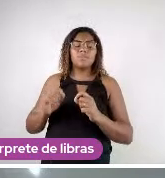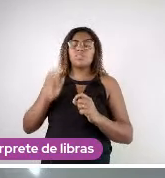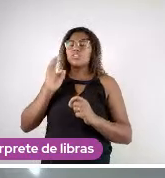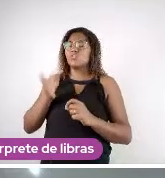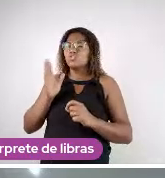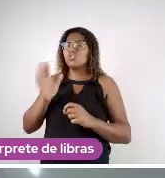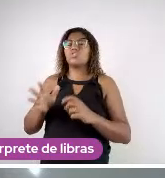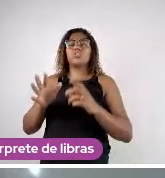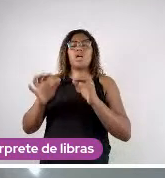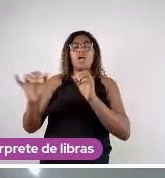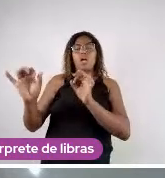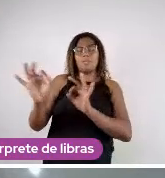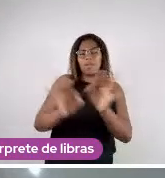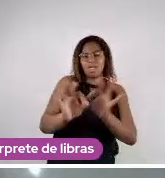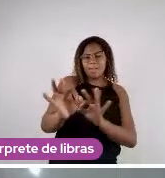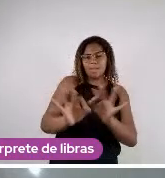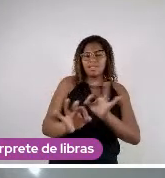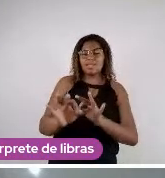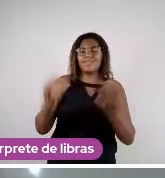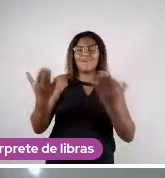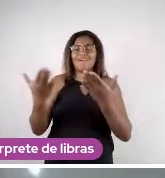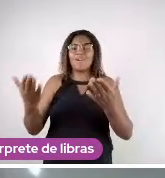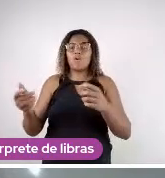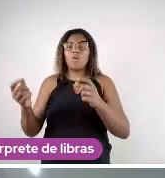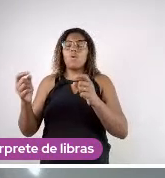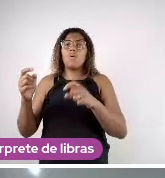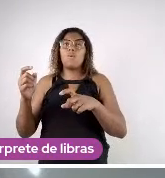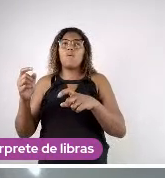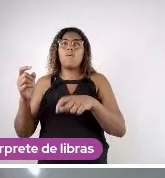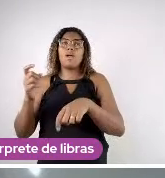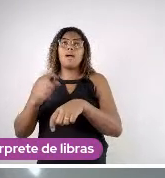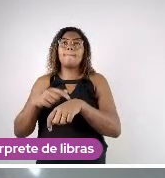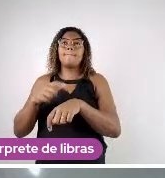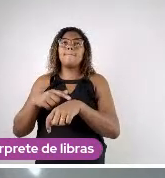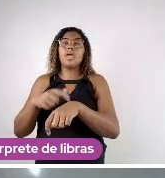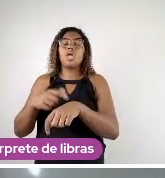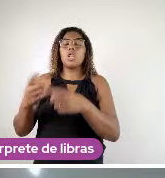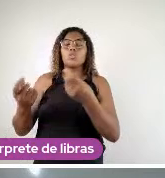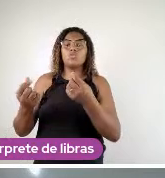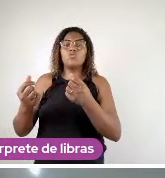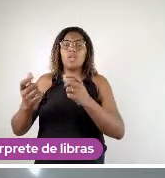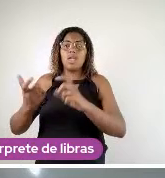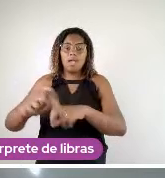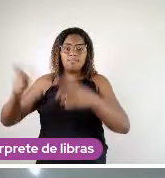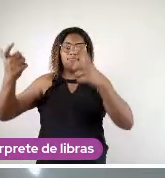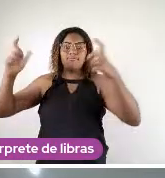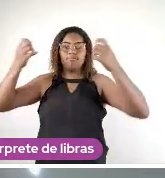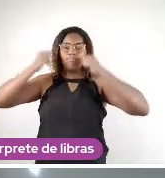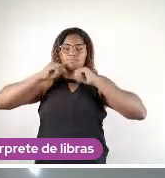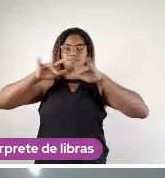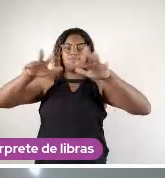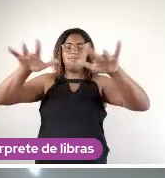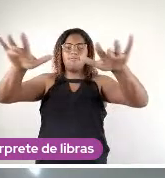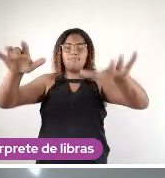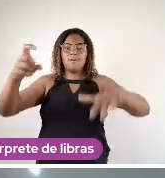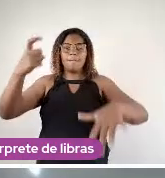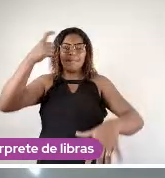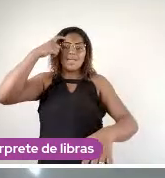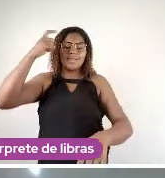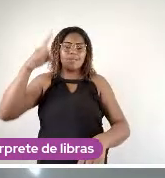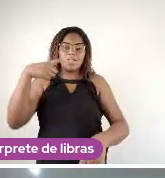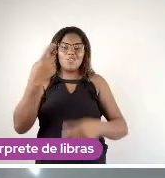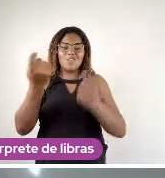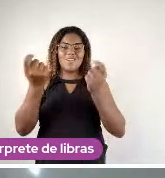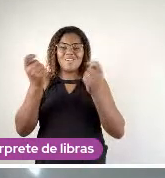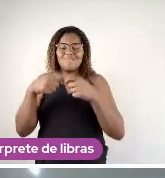implementação, ela está na sua fase agora de avaliação e expansão, na verdade. A ideia é que a gente possa